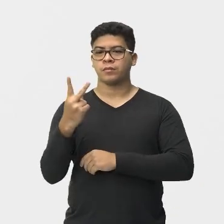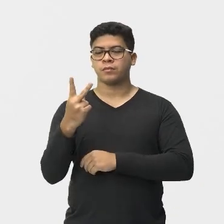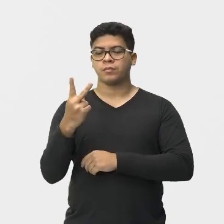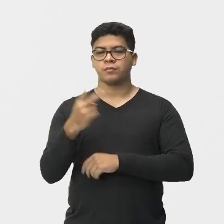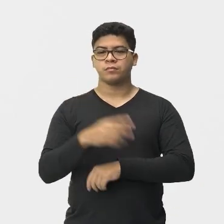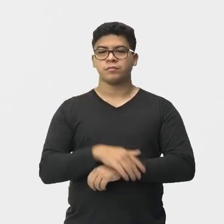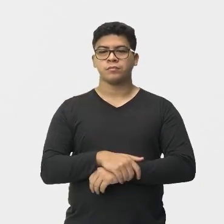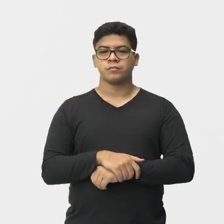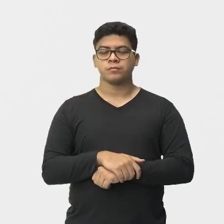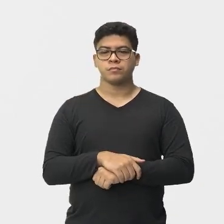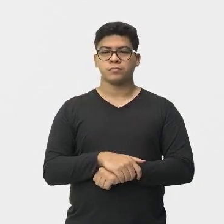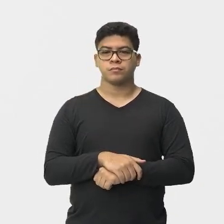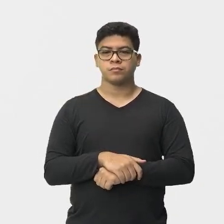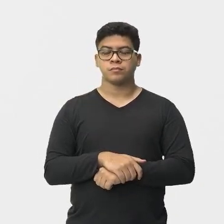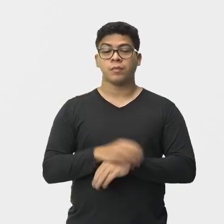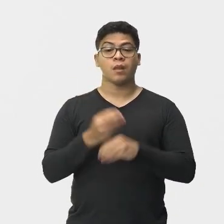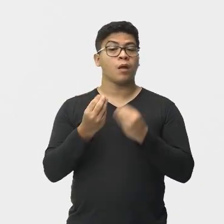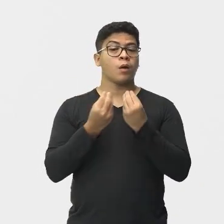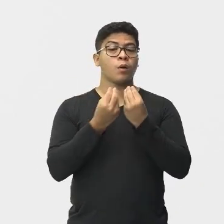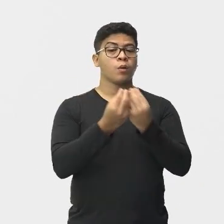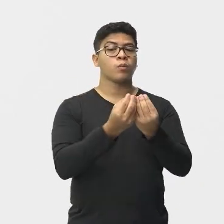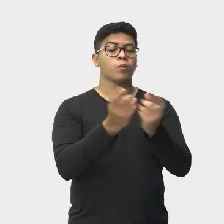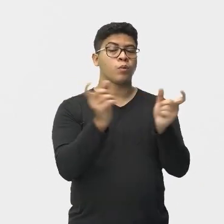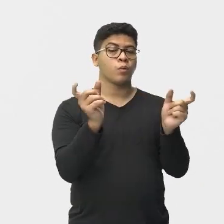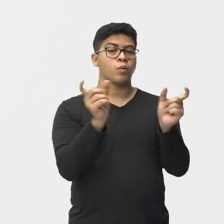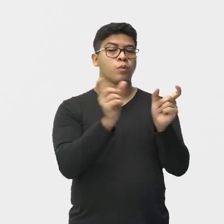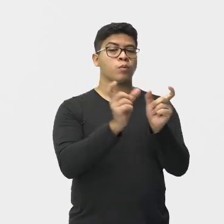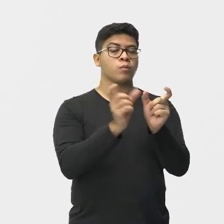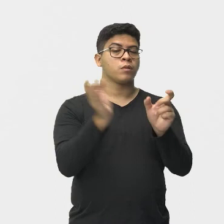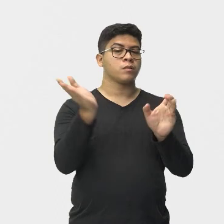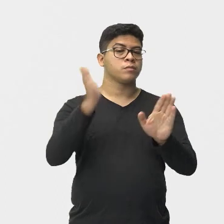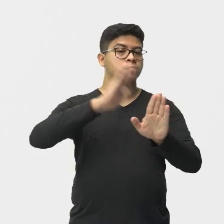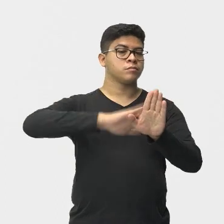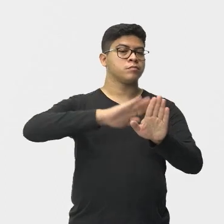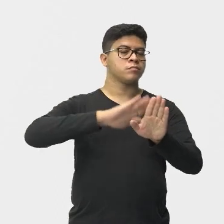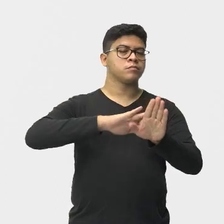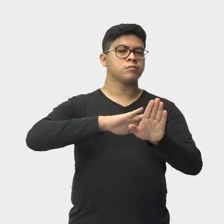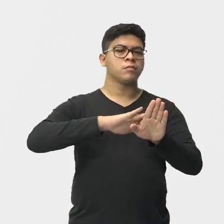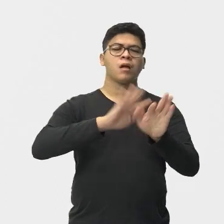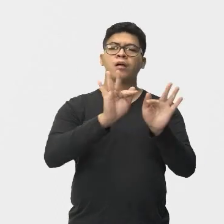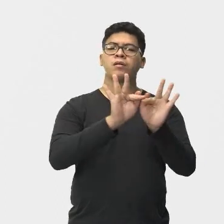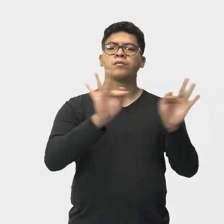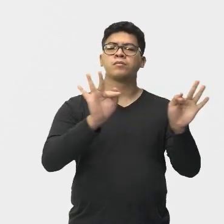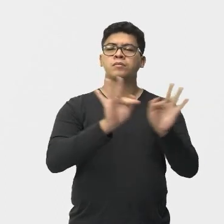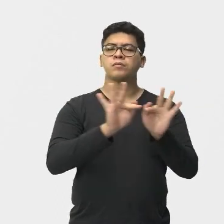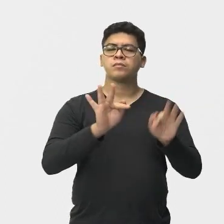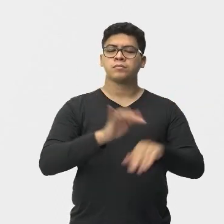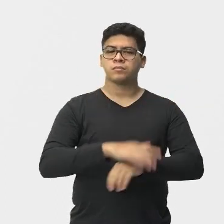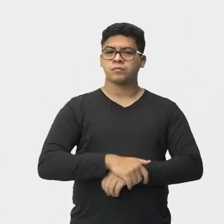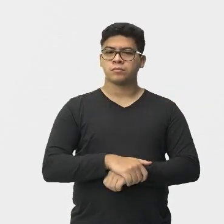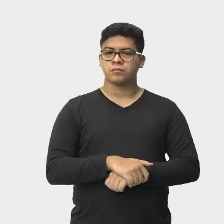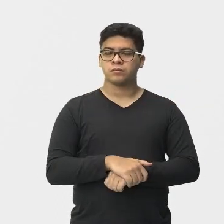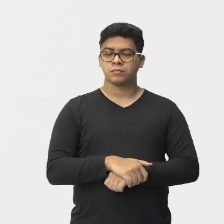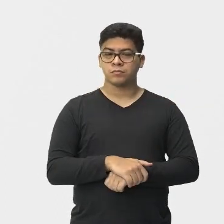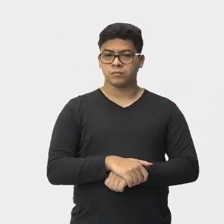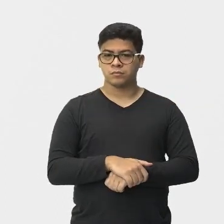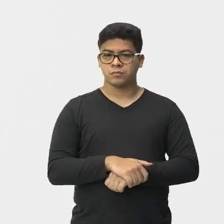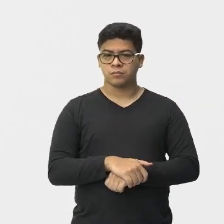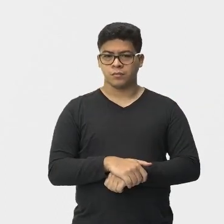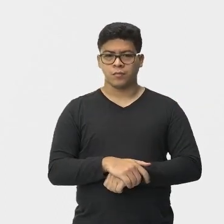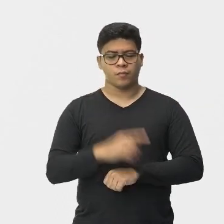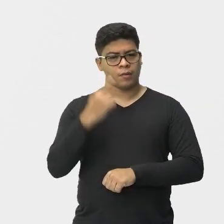el complemento indirecto de las frases seguintes. Aí nós temos, vamos a dar Juanjo